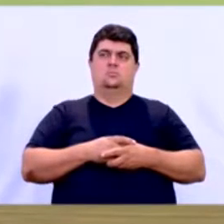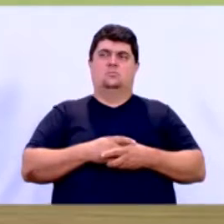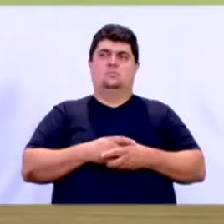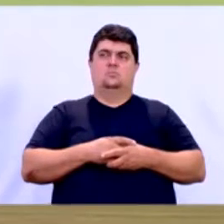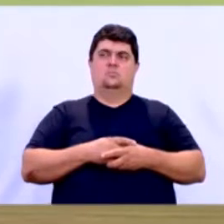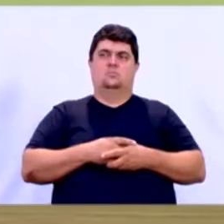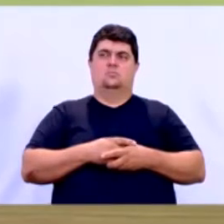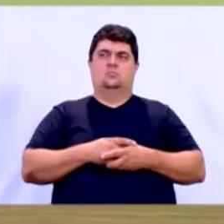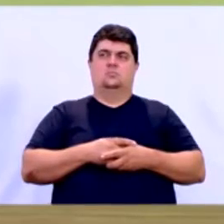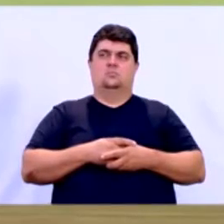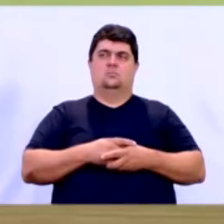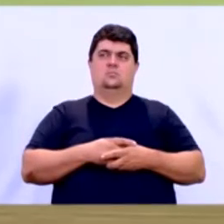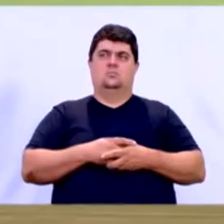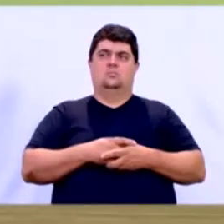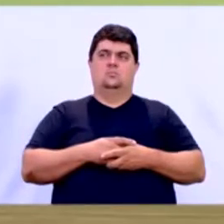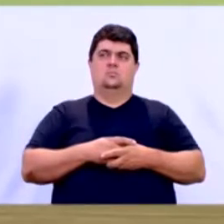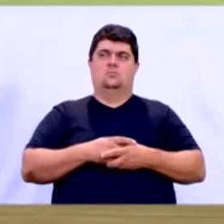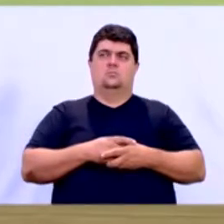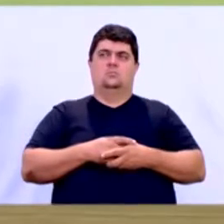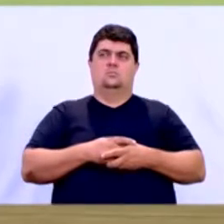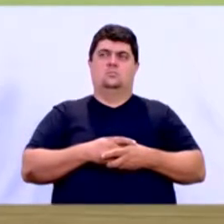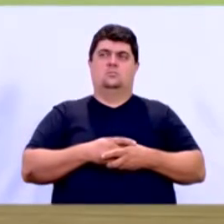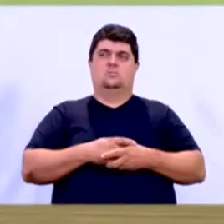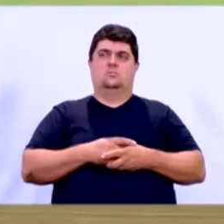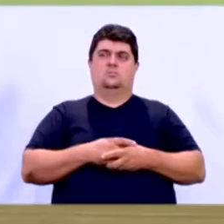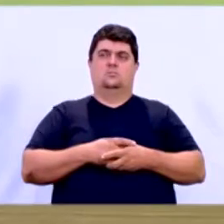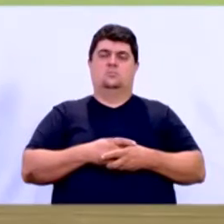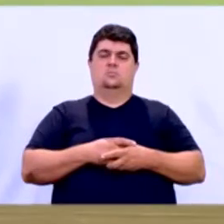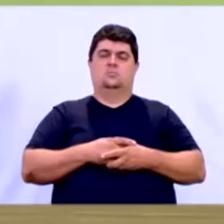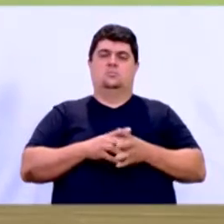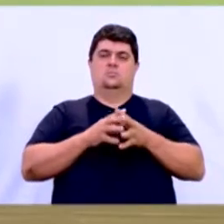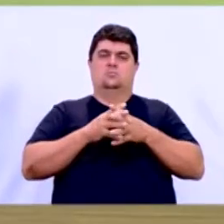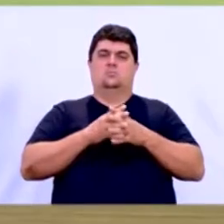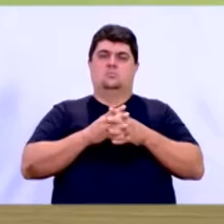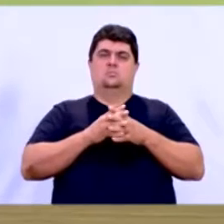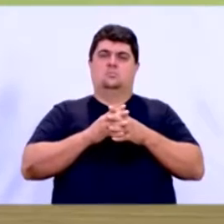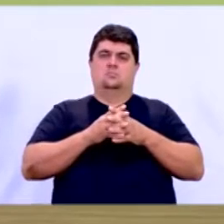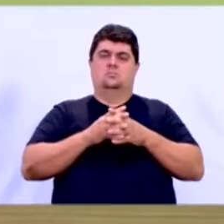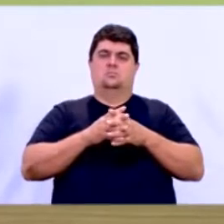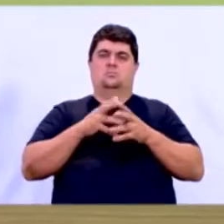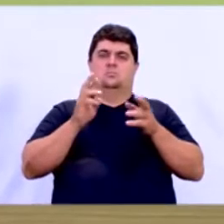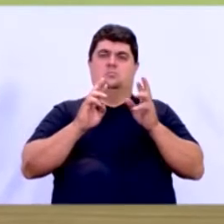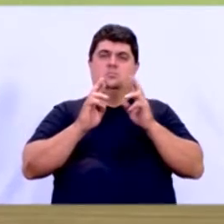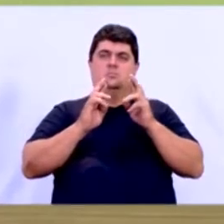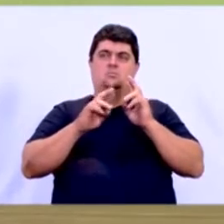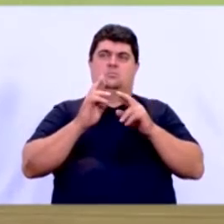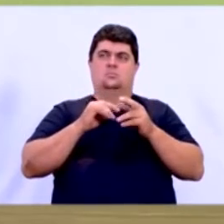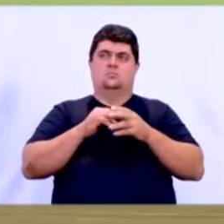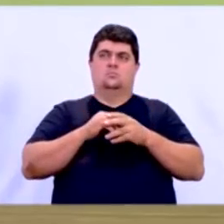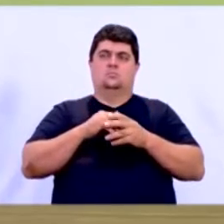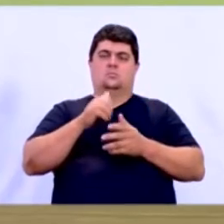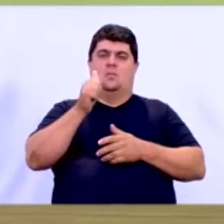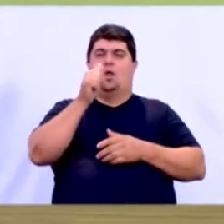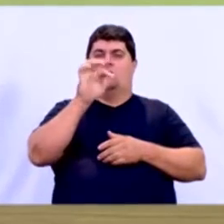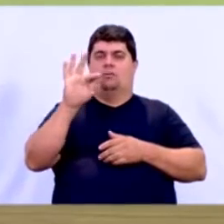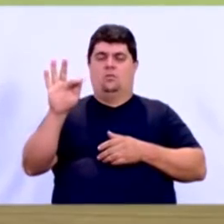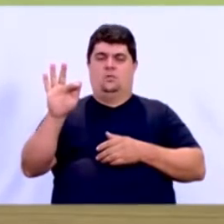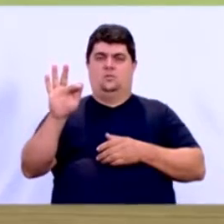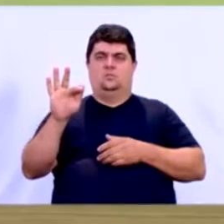da questão... agora eu confundi aqui. Confundi as respostas, mas vamos para a seguinte aqui, de Alta